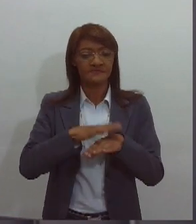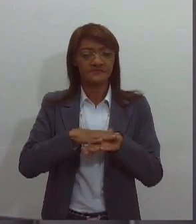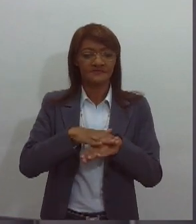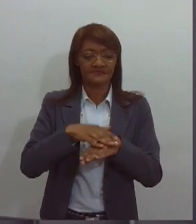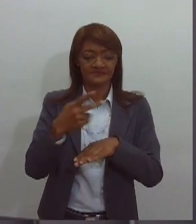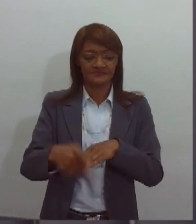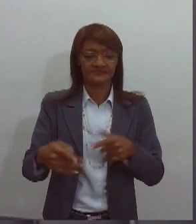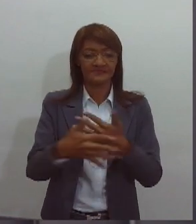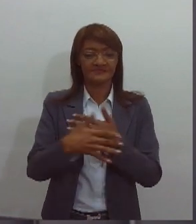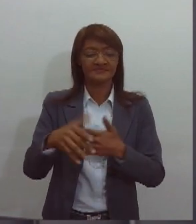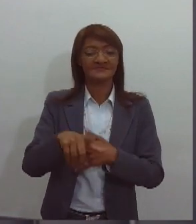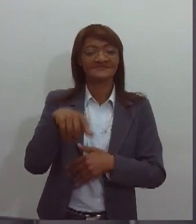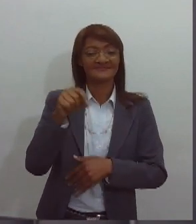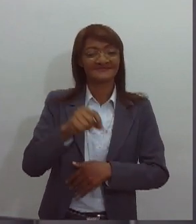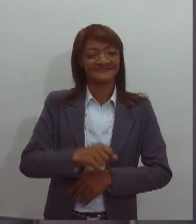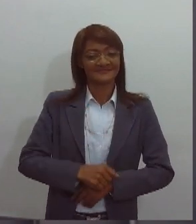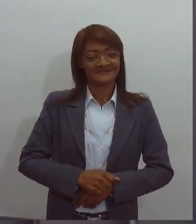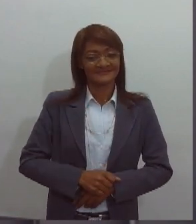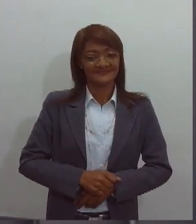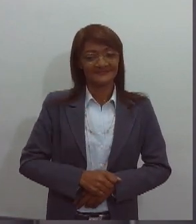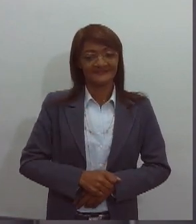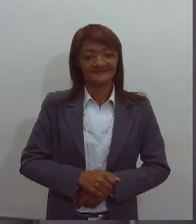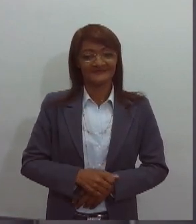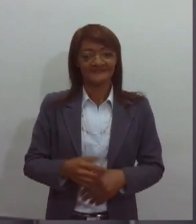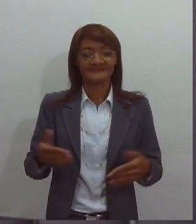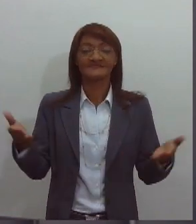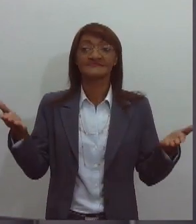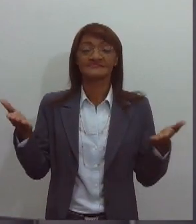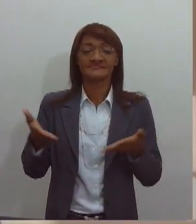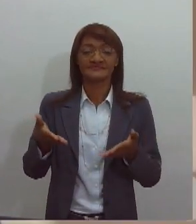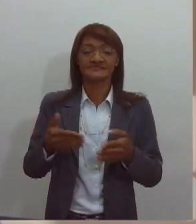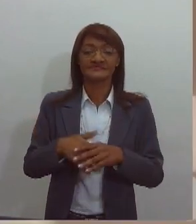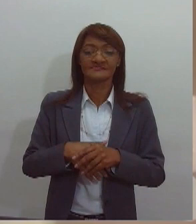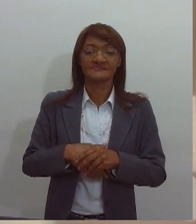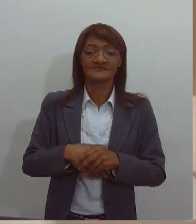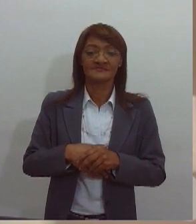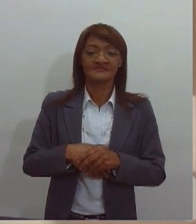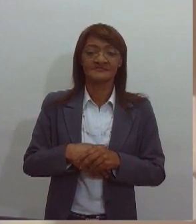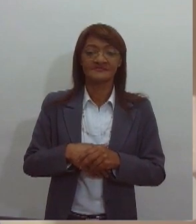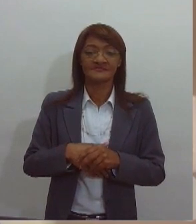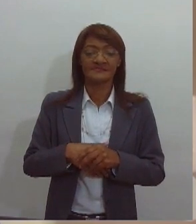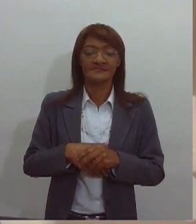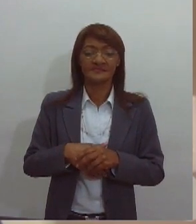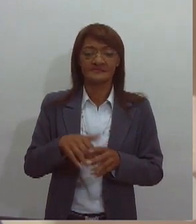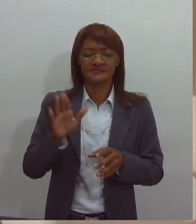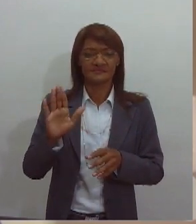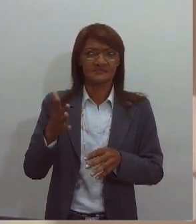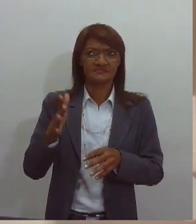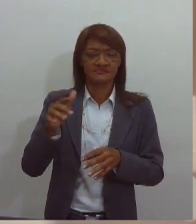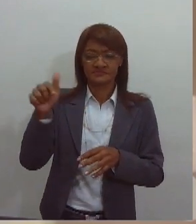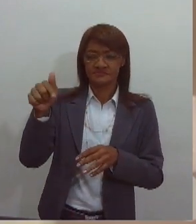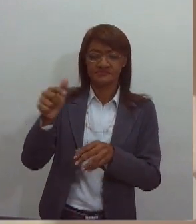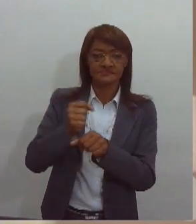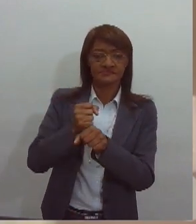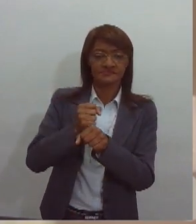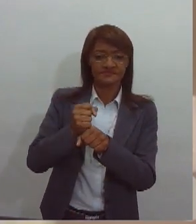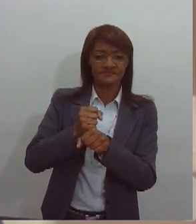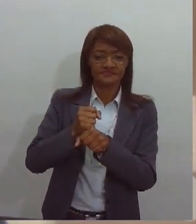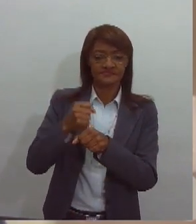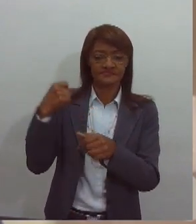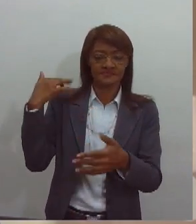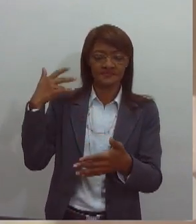Muito boa pergunta. Aracaju hoje, há exatos 6, 7 anos, vem desenvolvendo